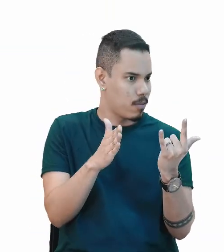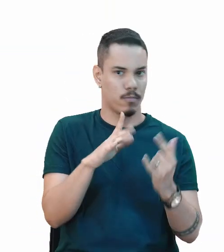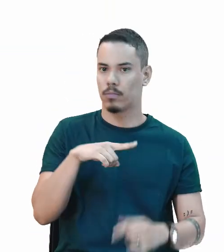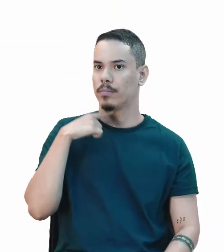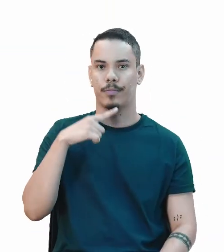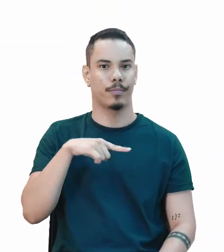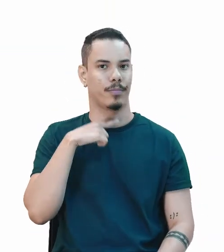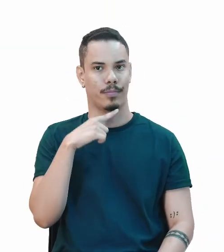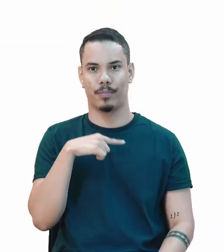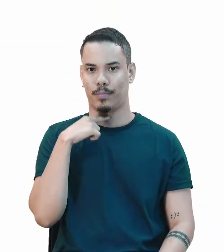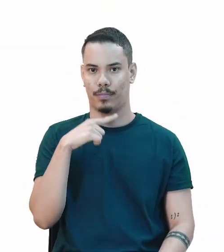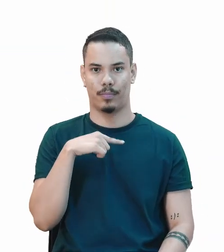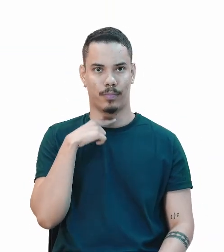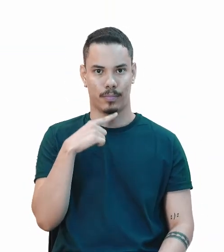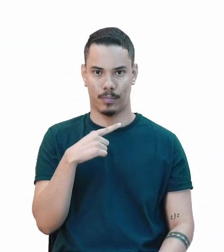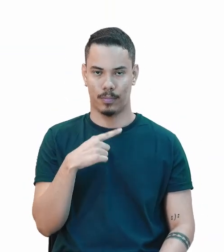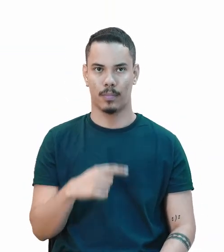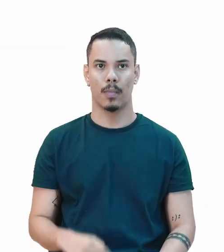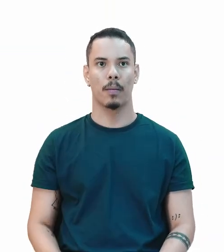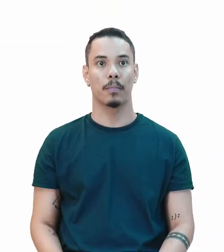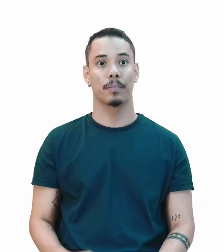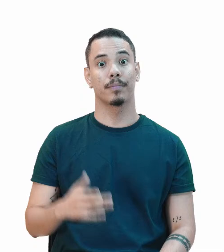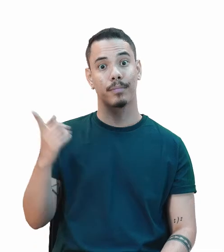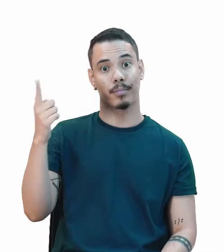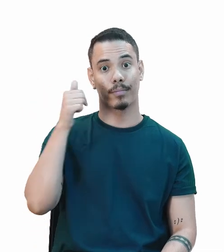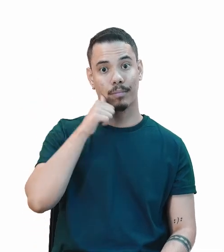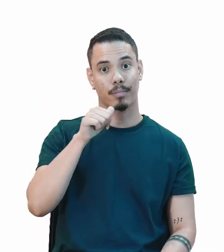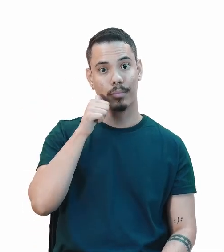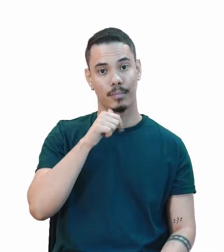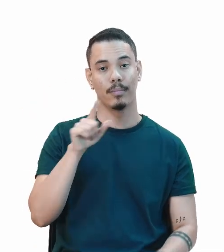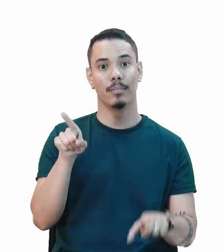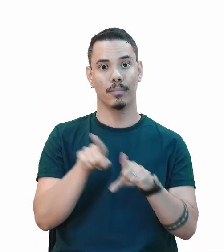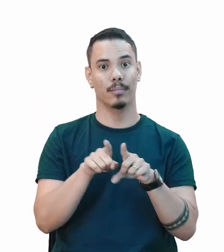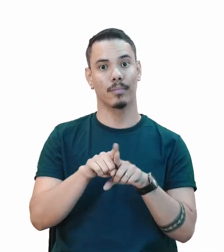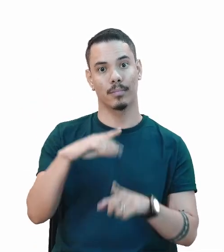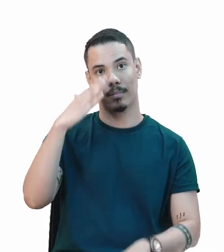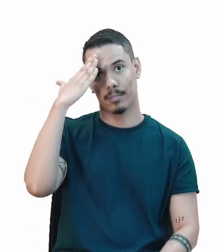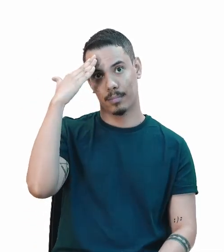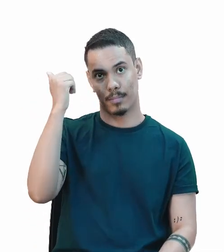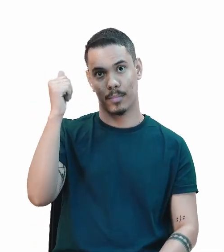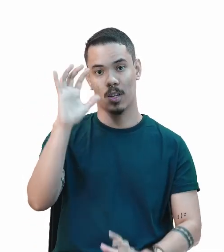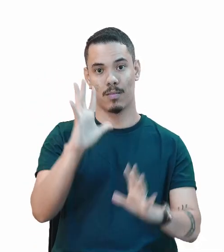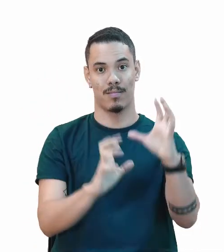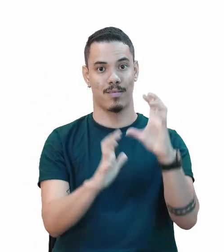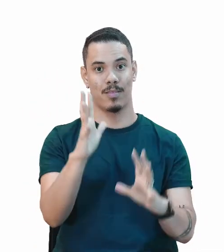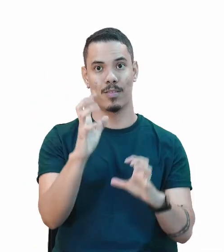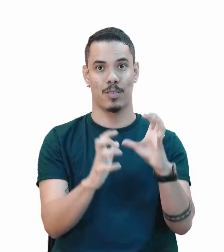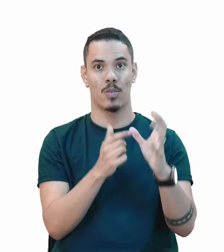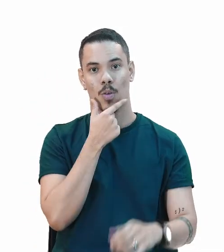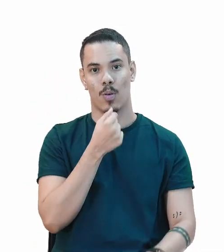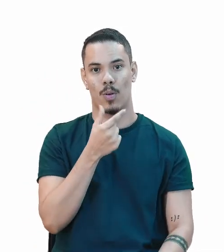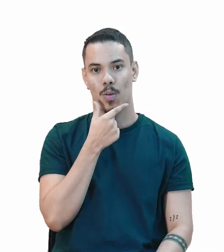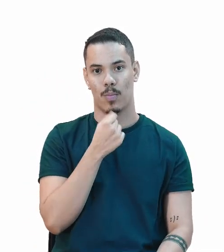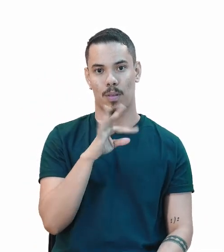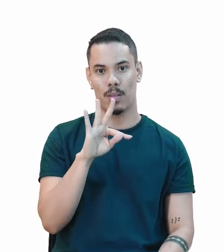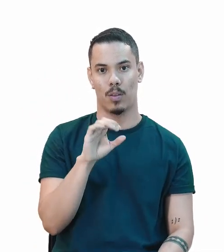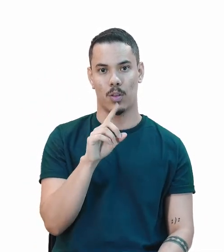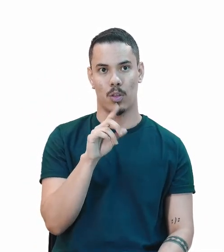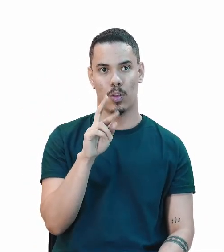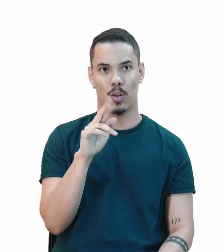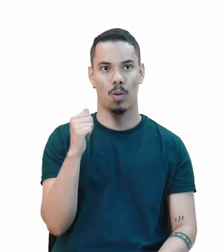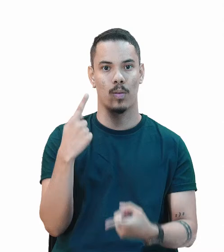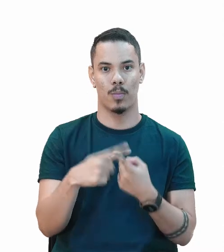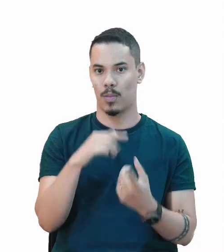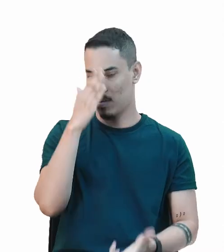Hipárquia também ela é famosa por uma discussão que ela teve com Teodoro, conhecido como o ateu,